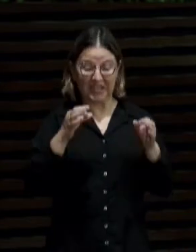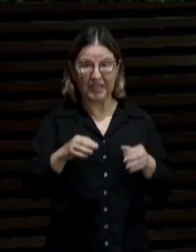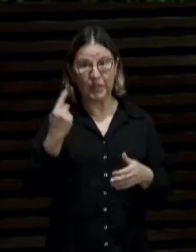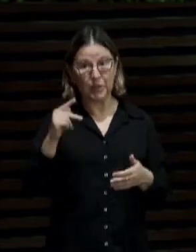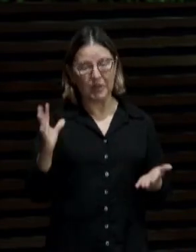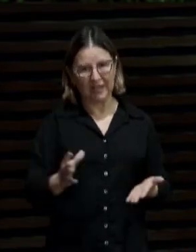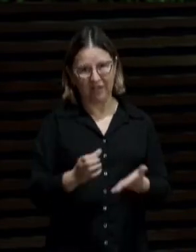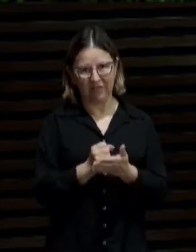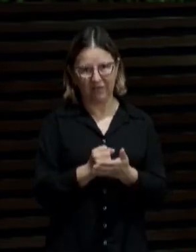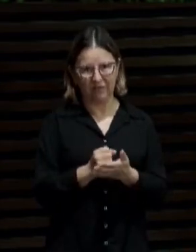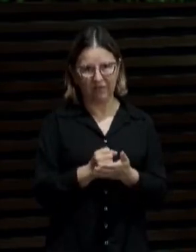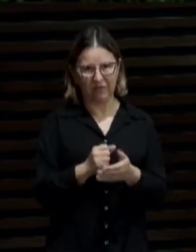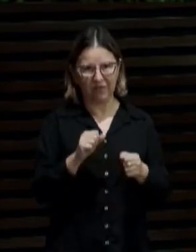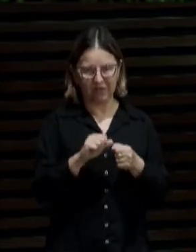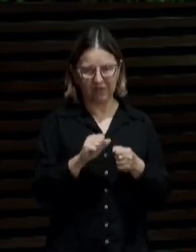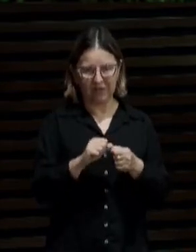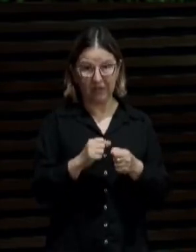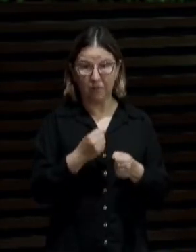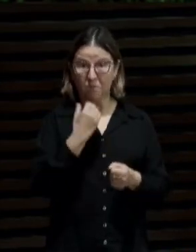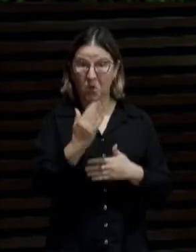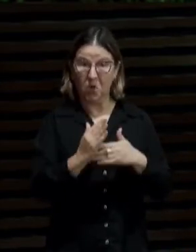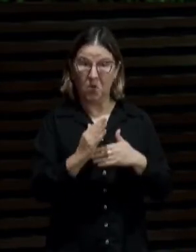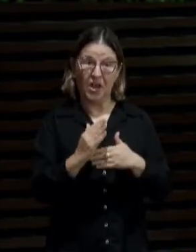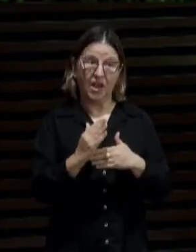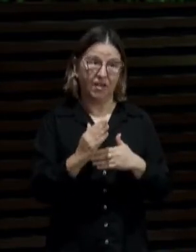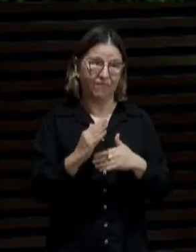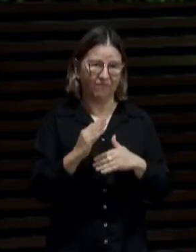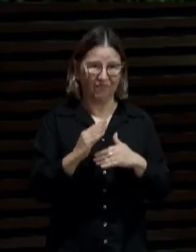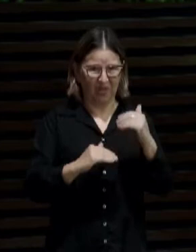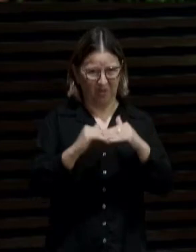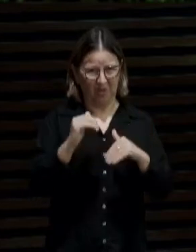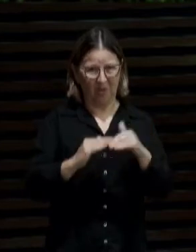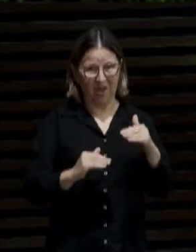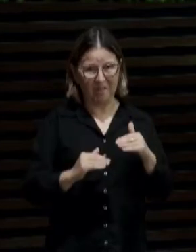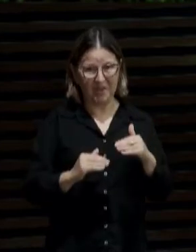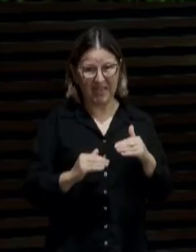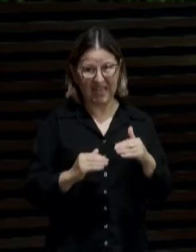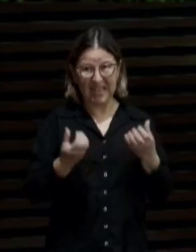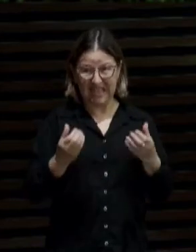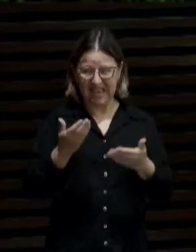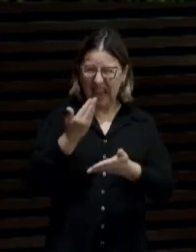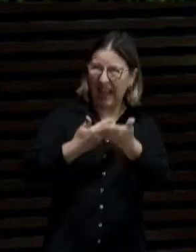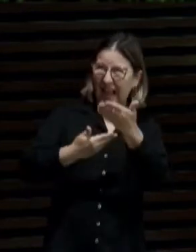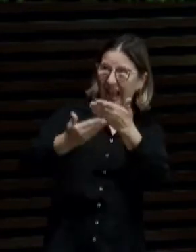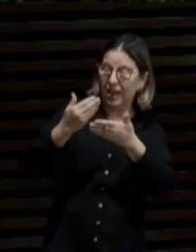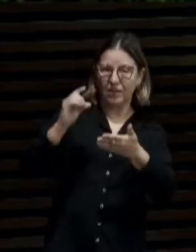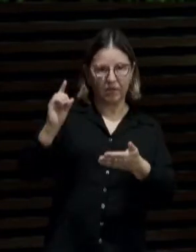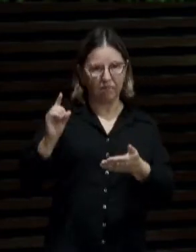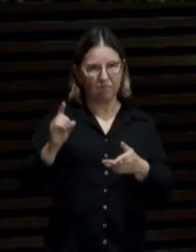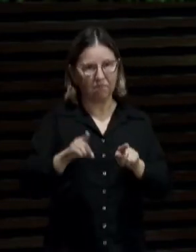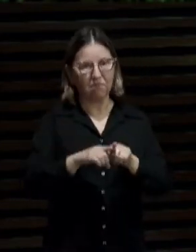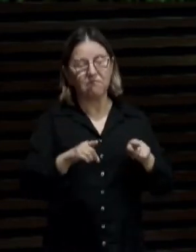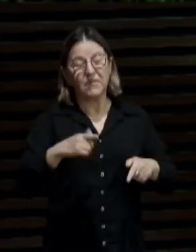fazia todo tipo de boa obra e tentava ganhar o favor de Deus, mas ele não tinha paz,